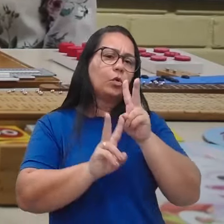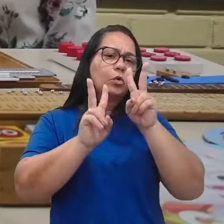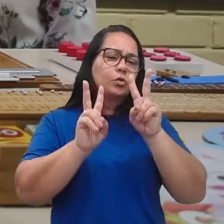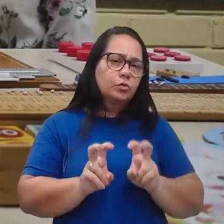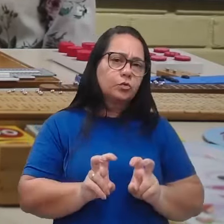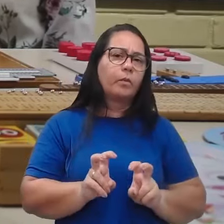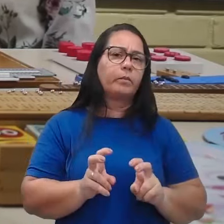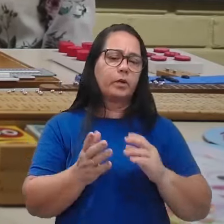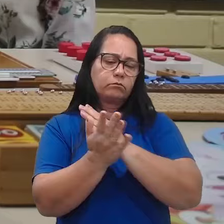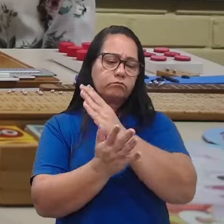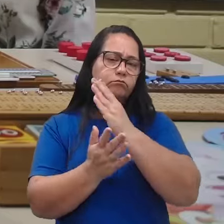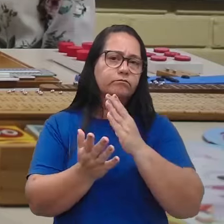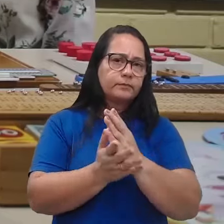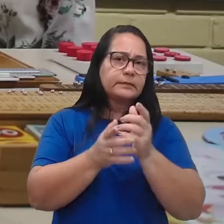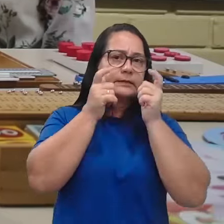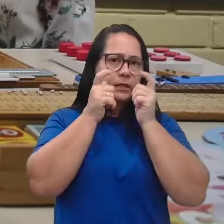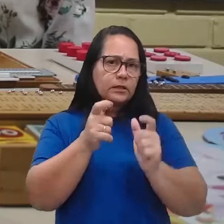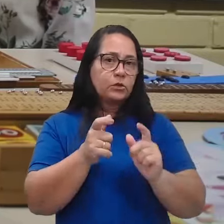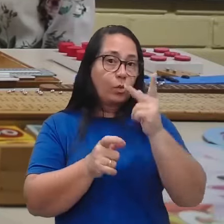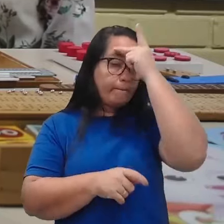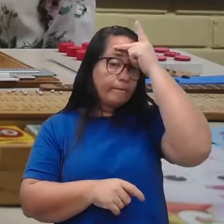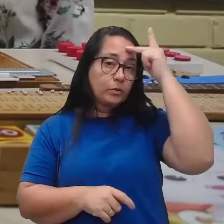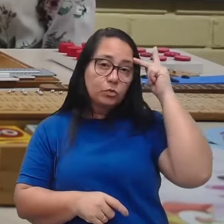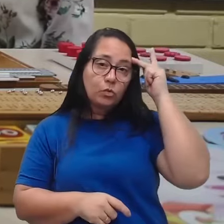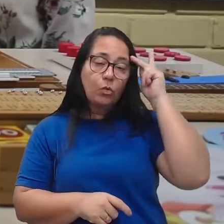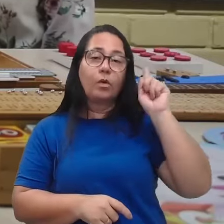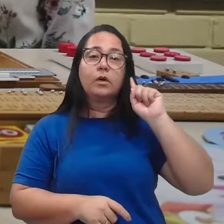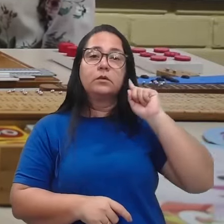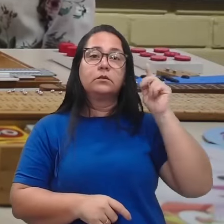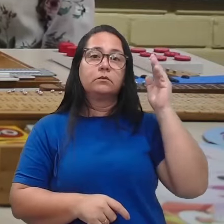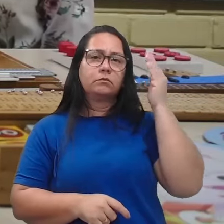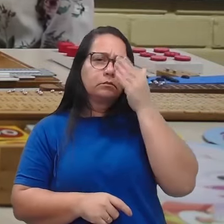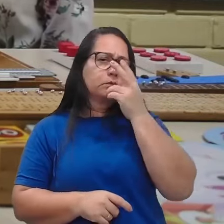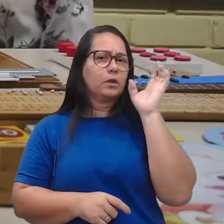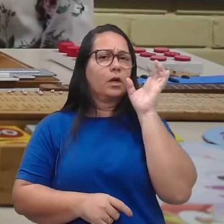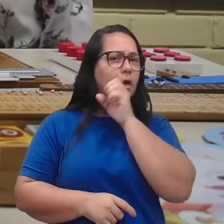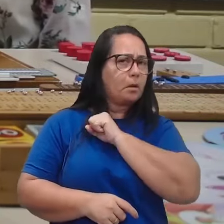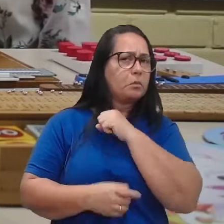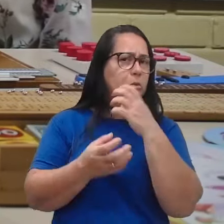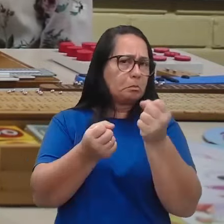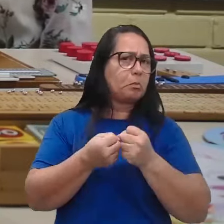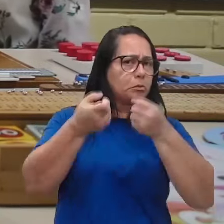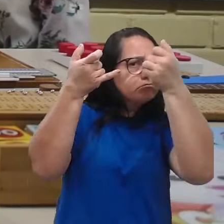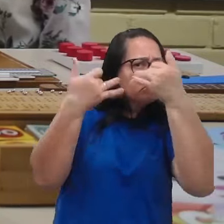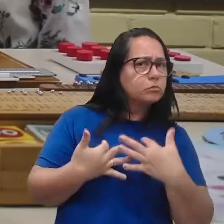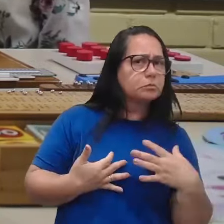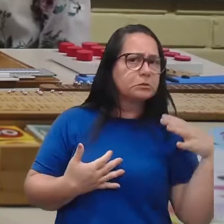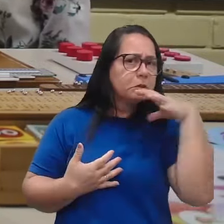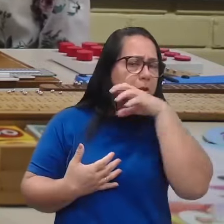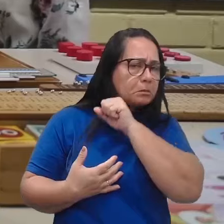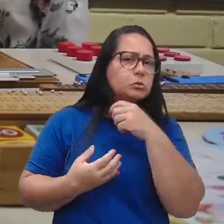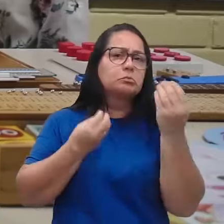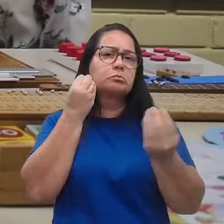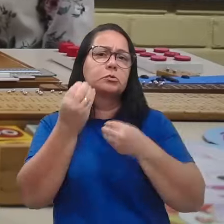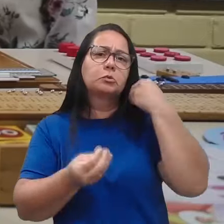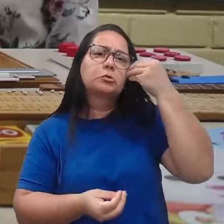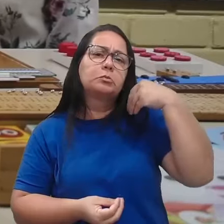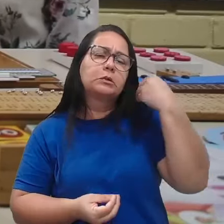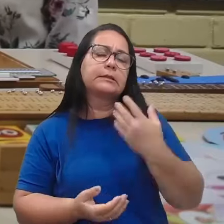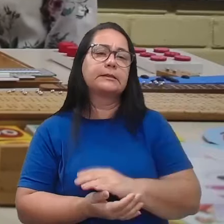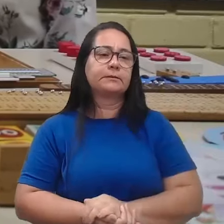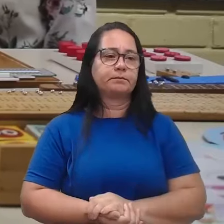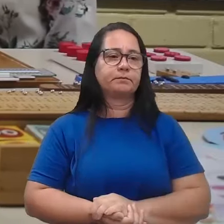interessante de uma pessoa que acabou ficando surdocega muito rápido. Você poderia compartilhar brevemente para a gente como é que foi essa experiência? Foi